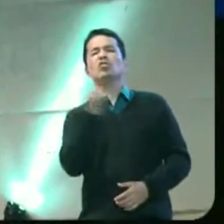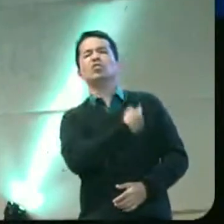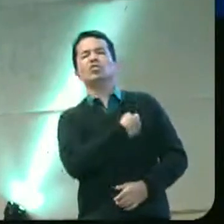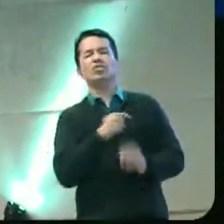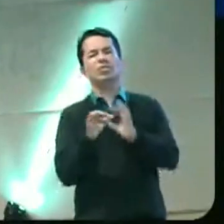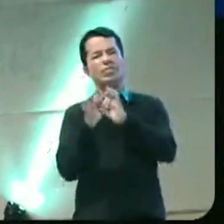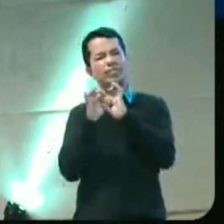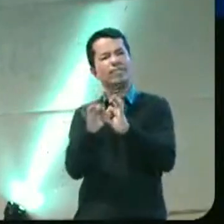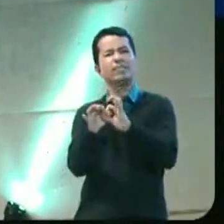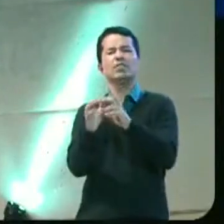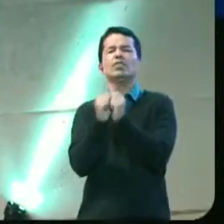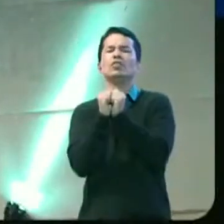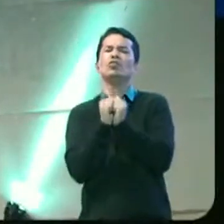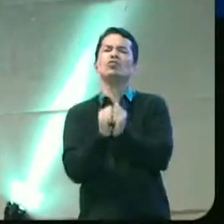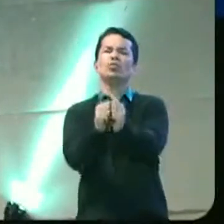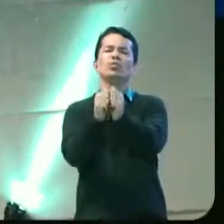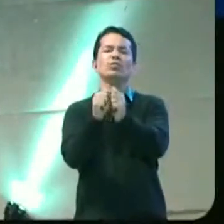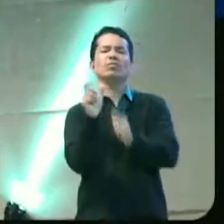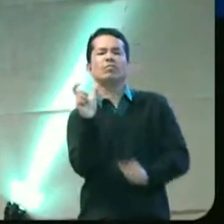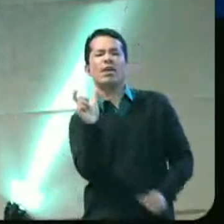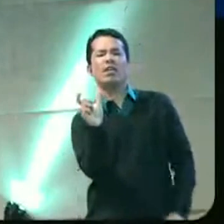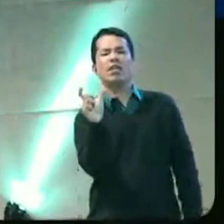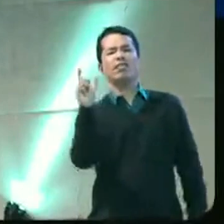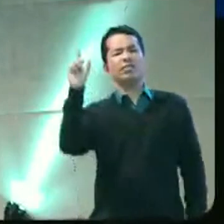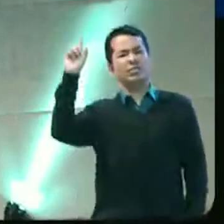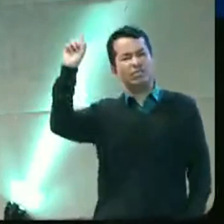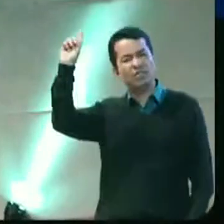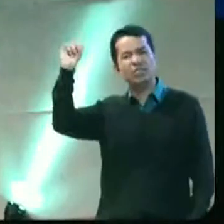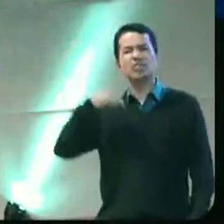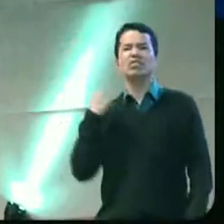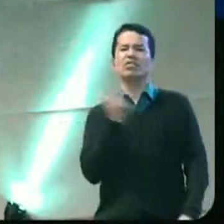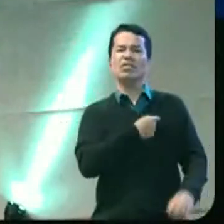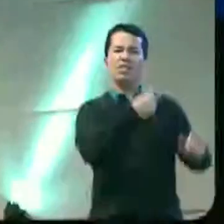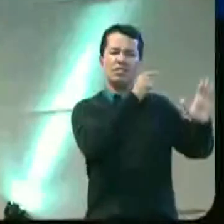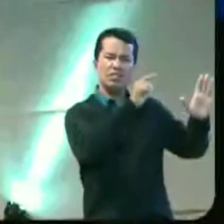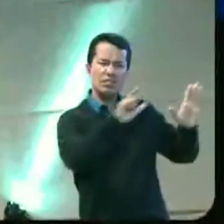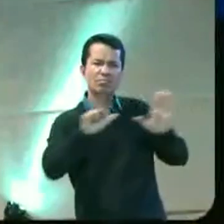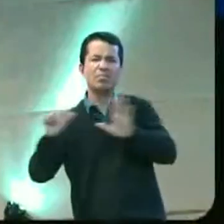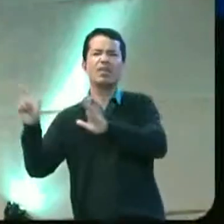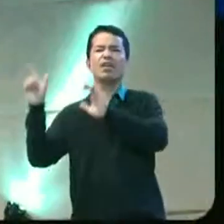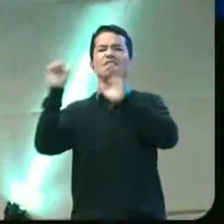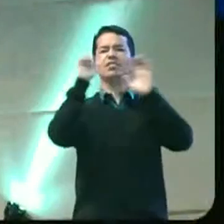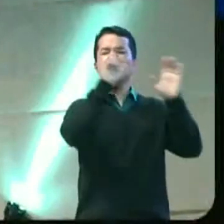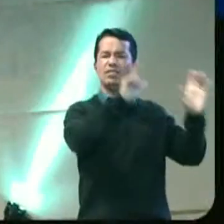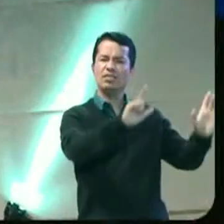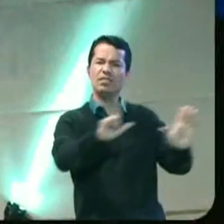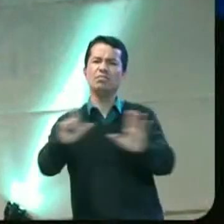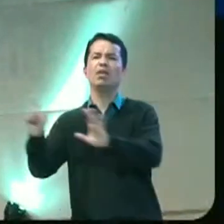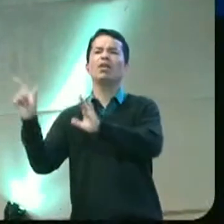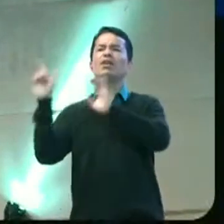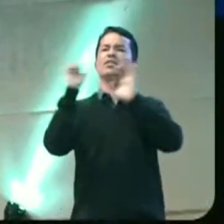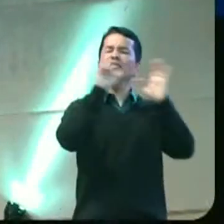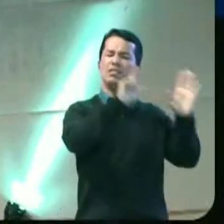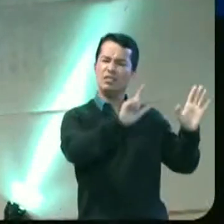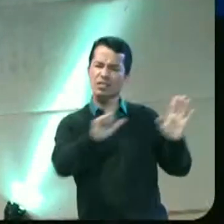palavra, aquilo que cremos, aquilo que aprendemos a cada semana. São nesses momentos.